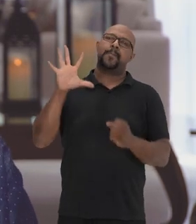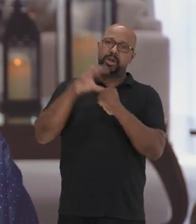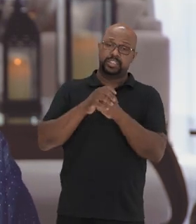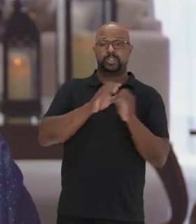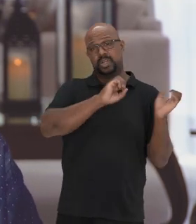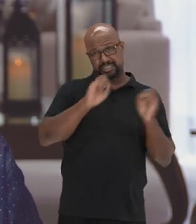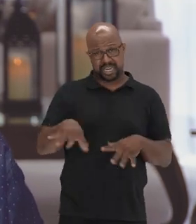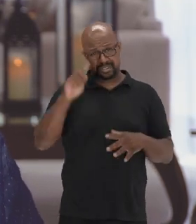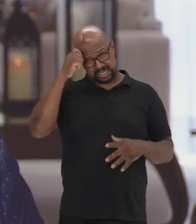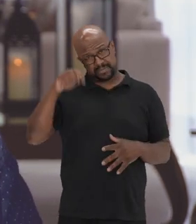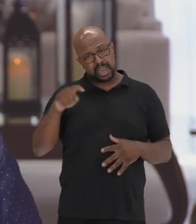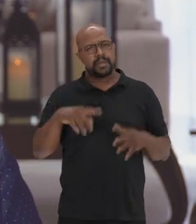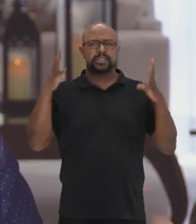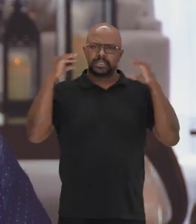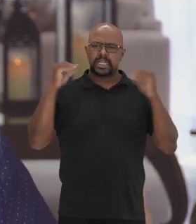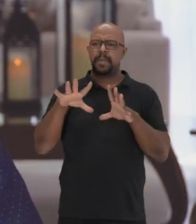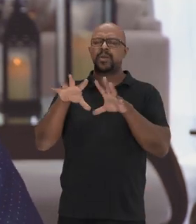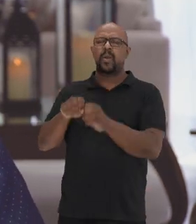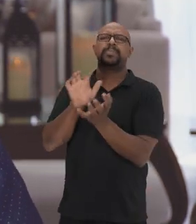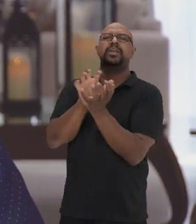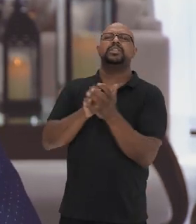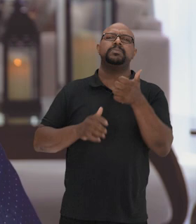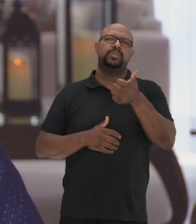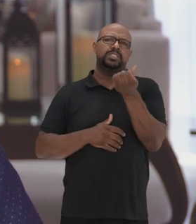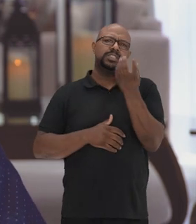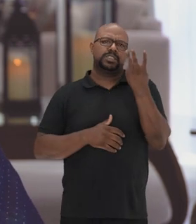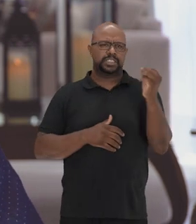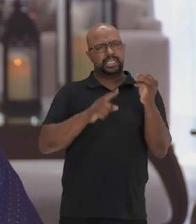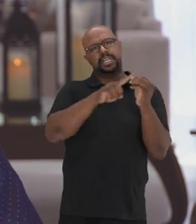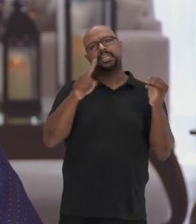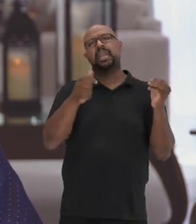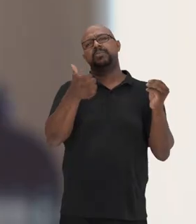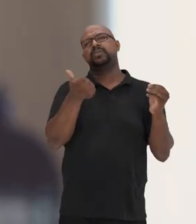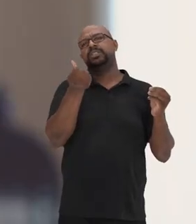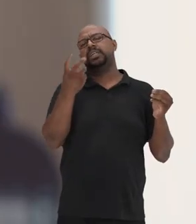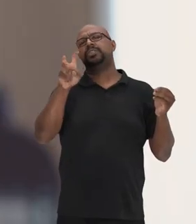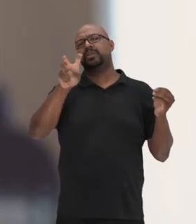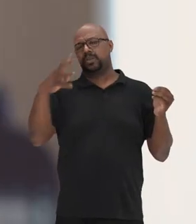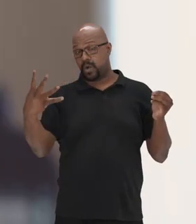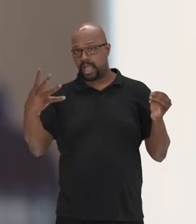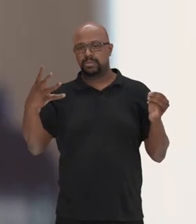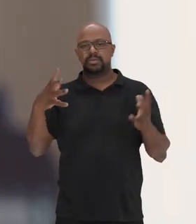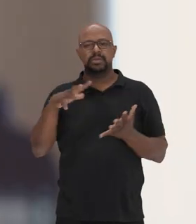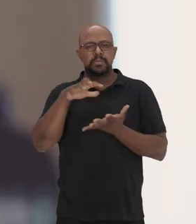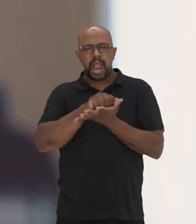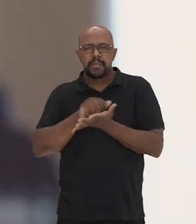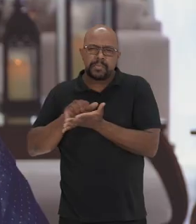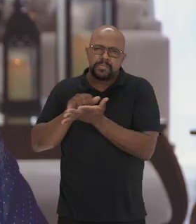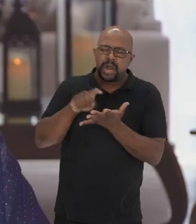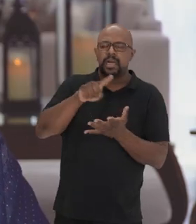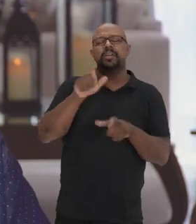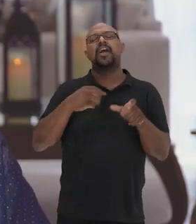negros para cá os holandeses ocuparam o Pernambuco de 1630 até 1654 e documentaram a vida social